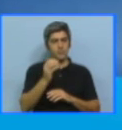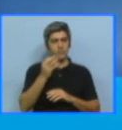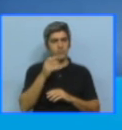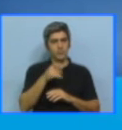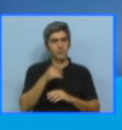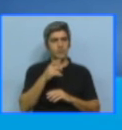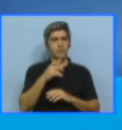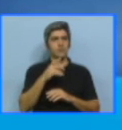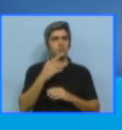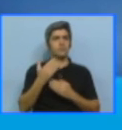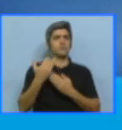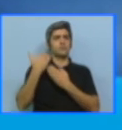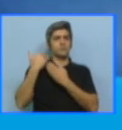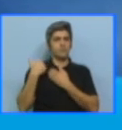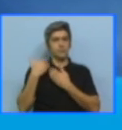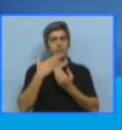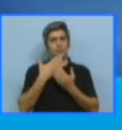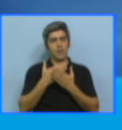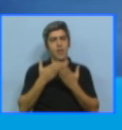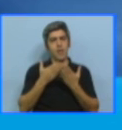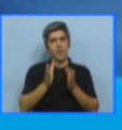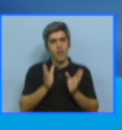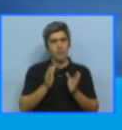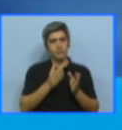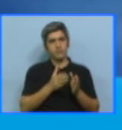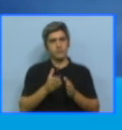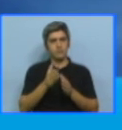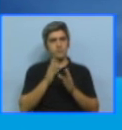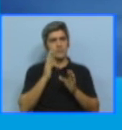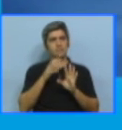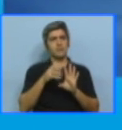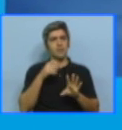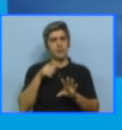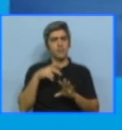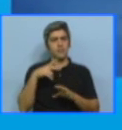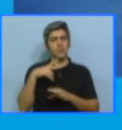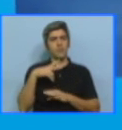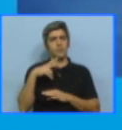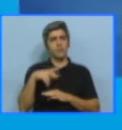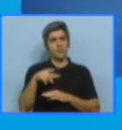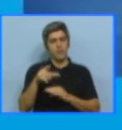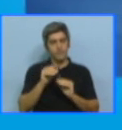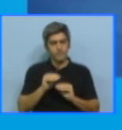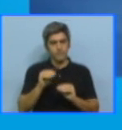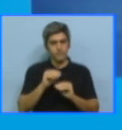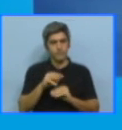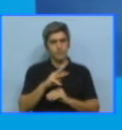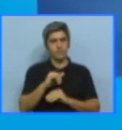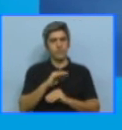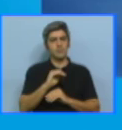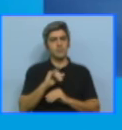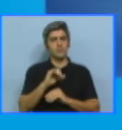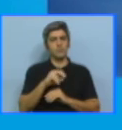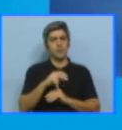ficaram com a responsabilidade de abrir um seminário em Portugal para formar missionários portugueses, que essa era uma